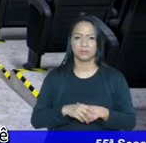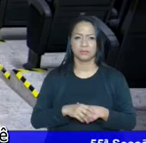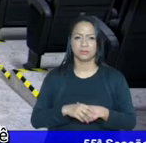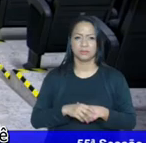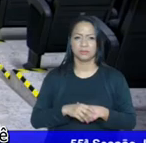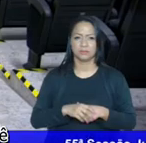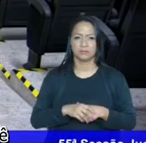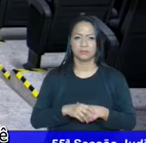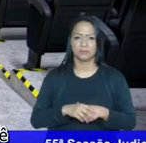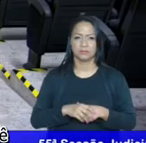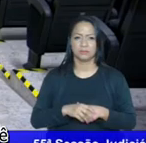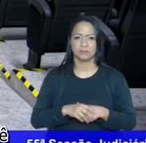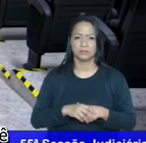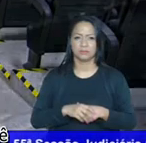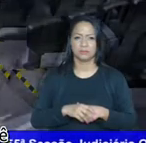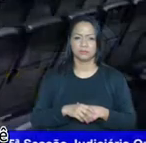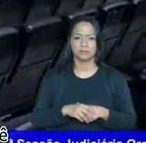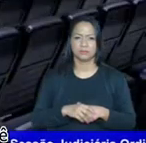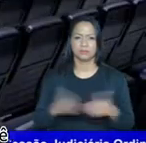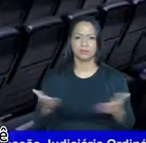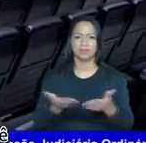Não, mas aqui a gente joga ao vivo.